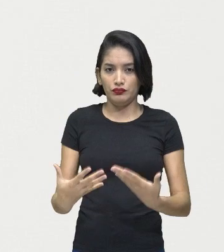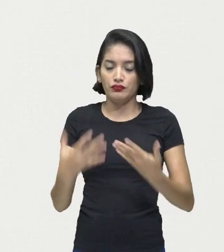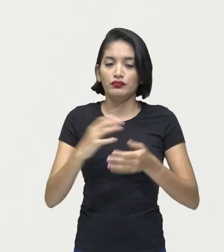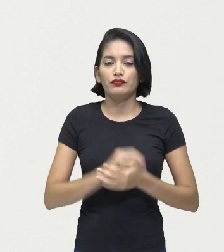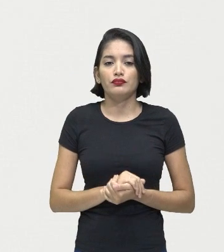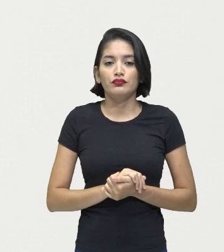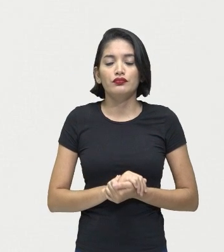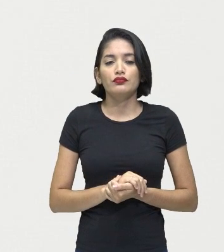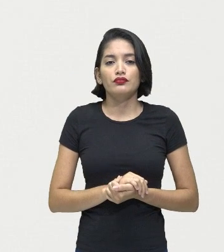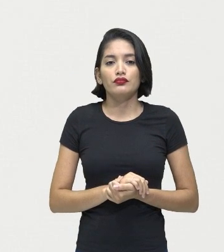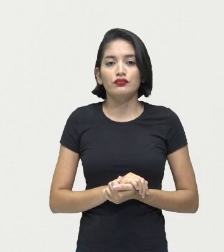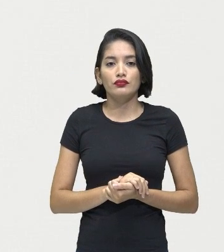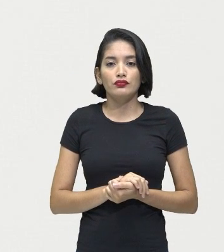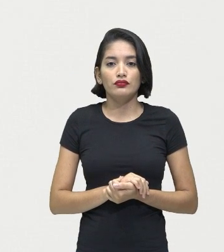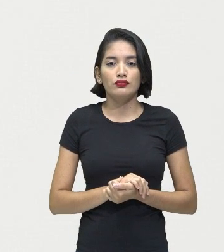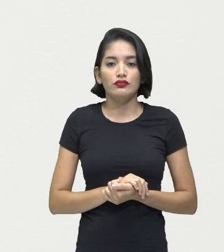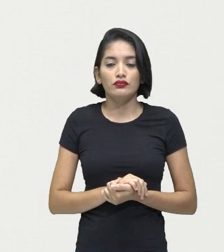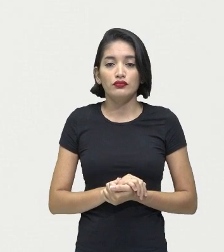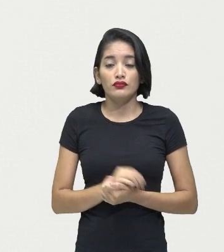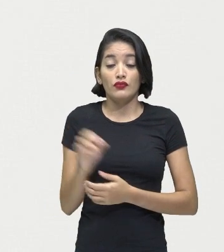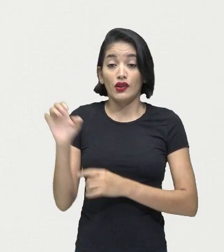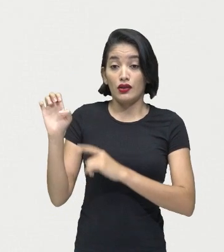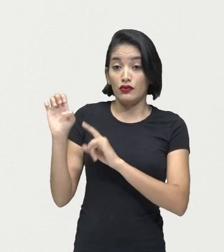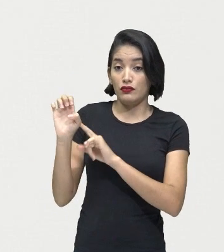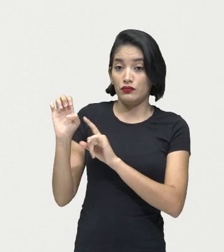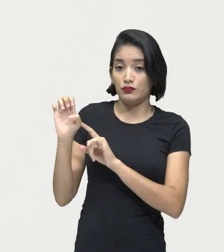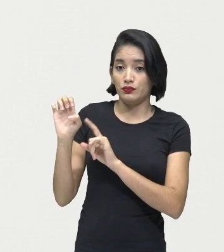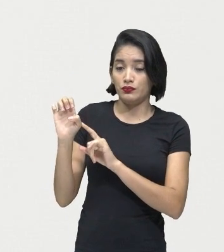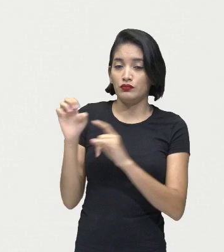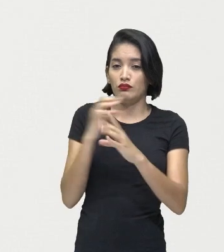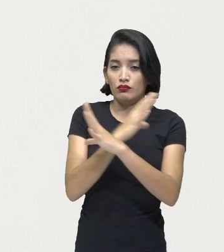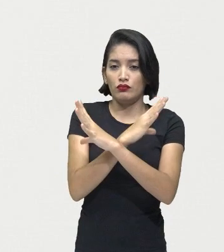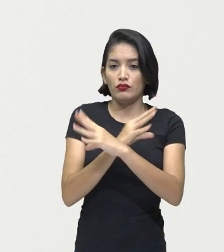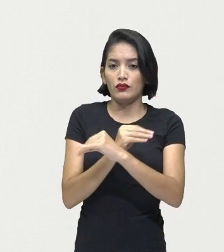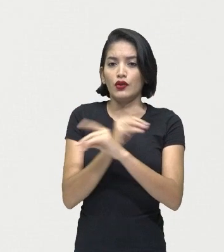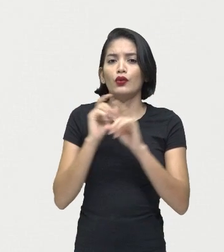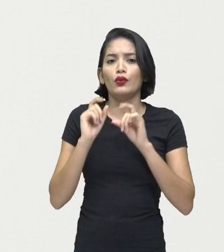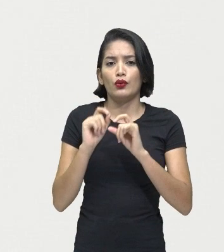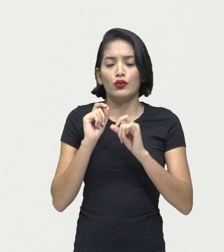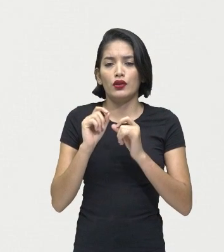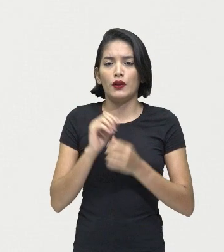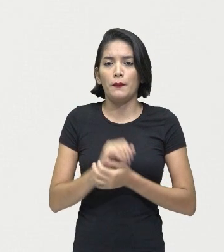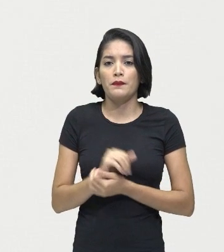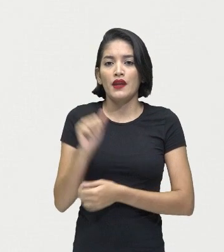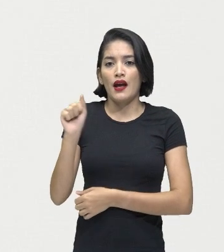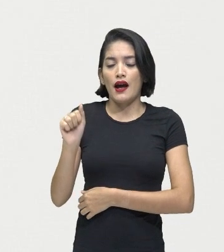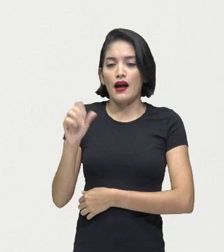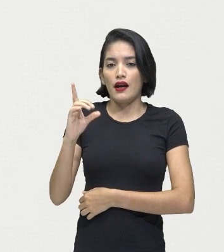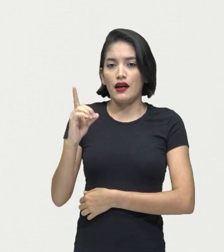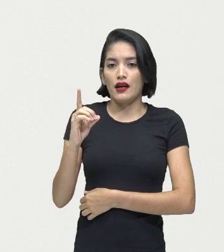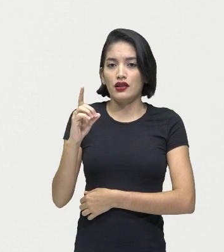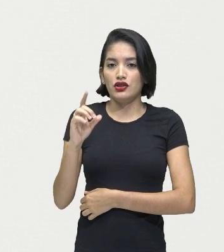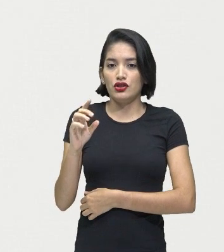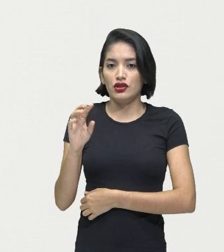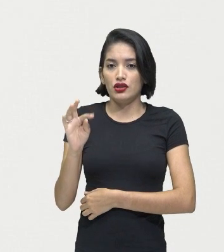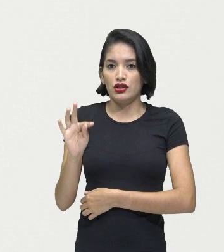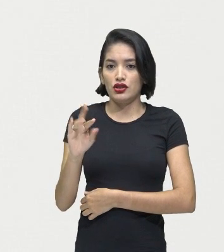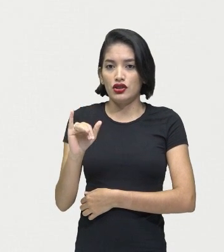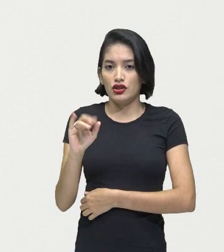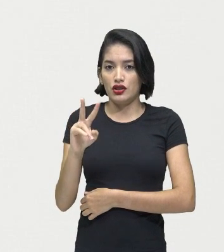gente observa que aqui, olha, essa conjunção, ela é uma conjunção aditiva, então ela está unindo